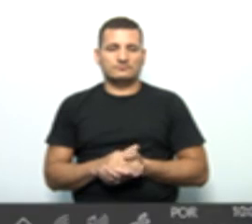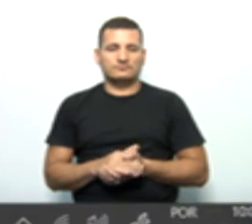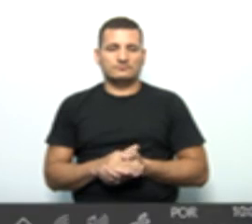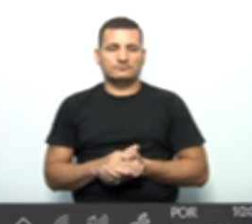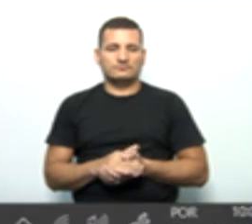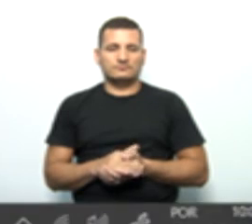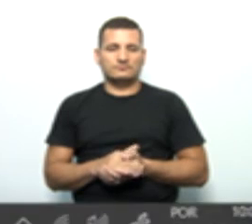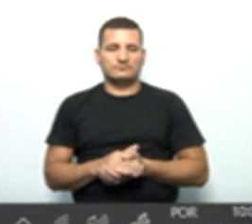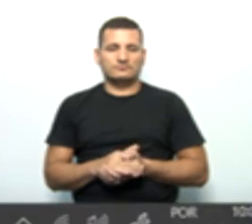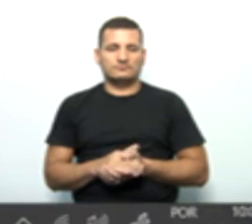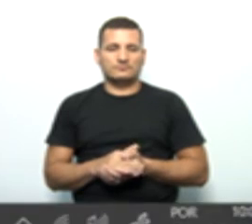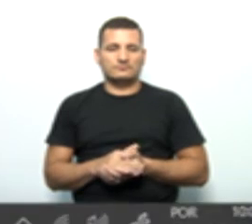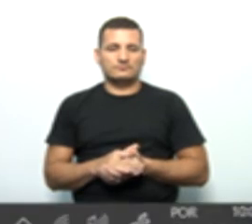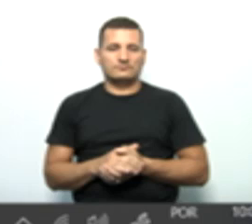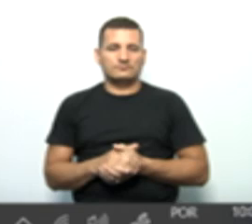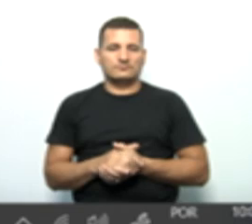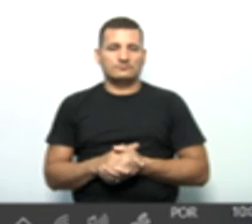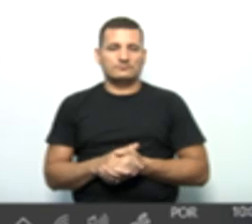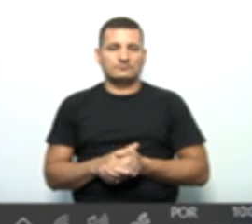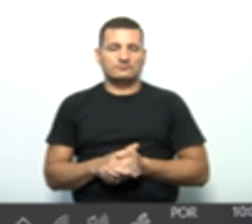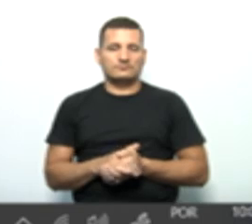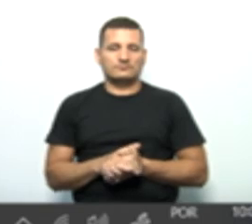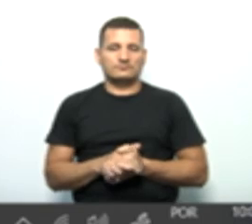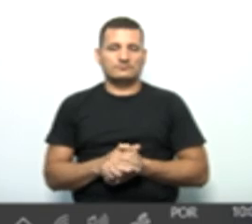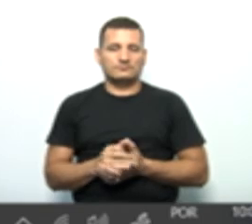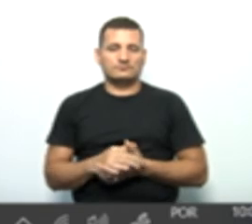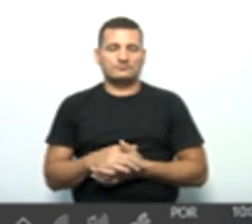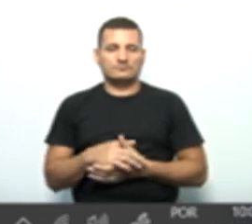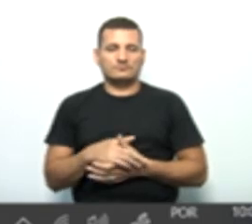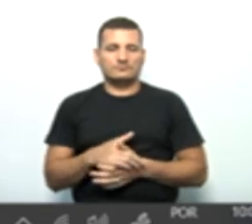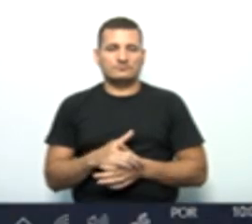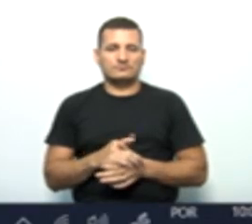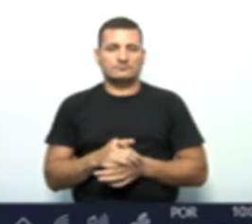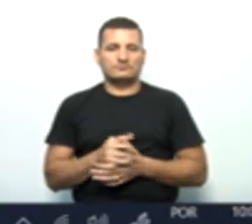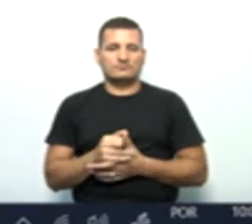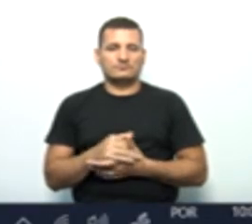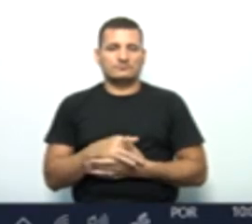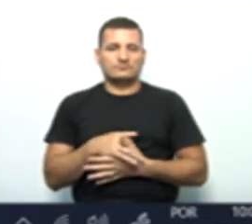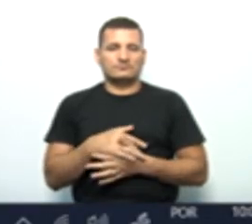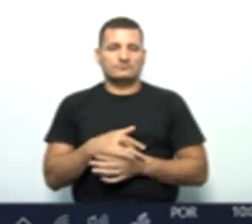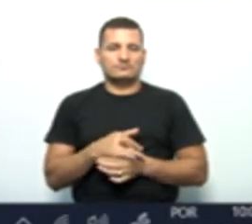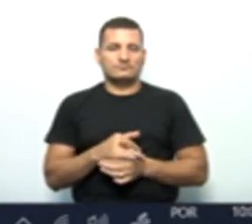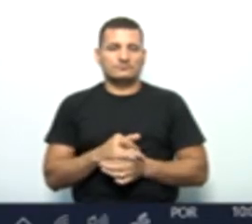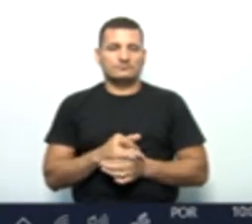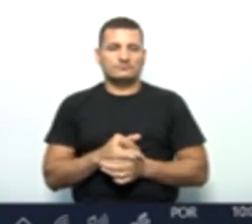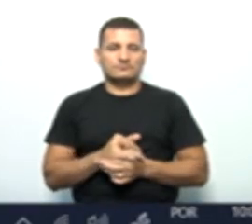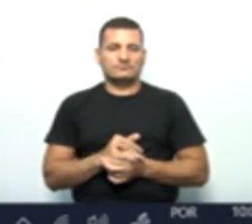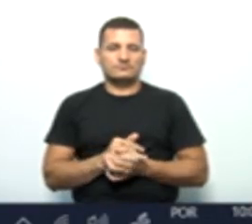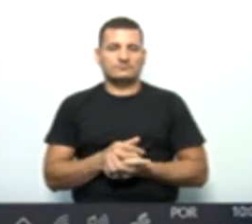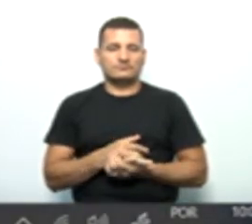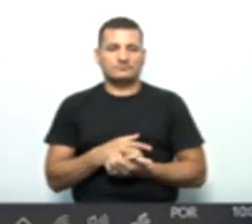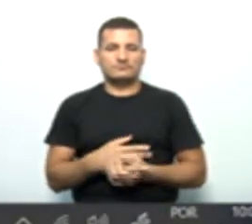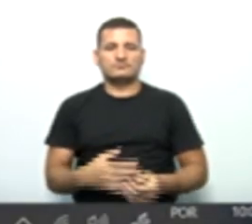Vou botar aqui, abrir o Python novamente, fechar aqui, abrir de novo.